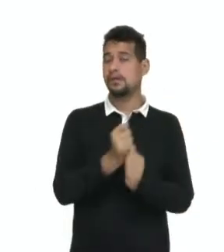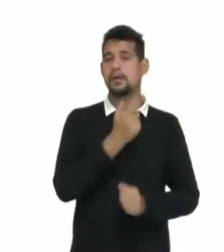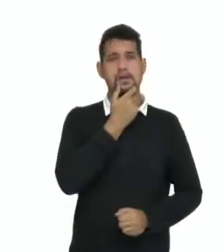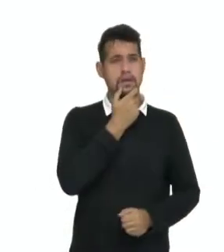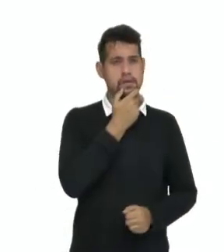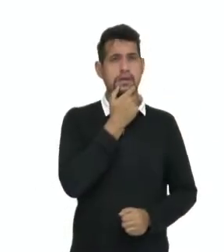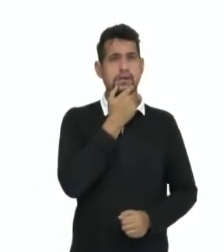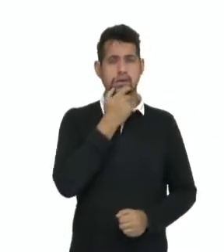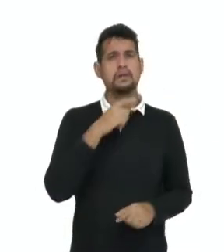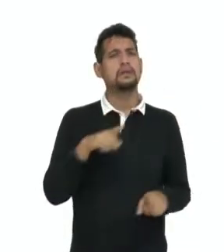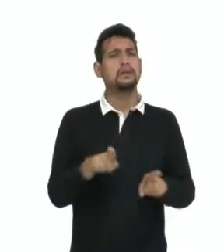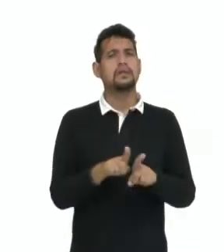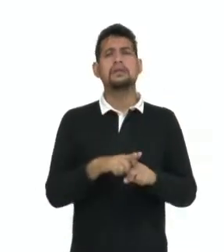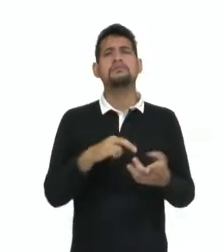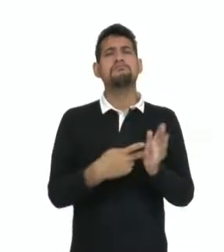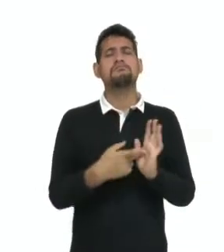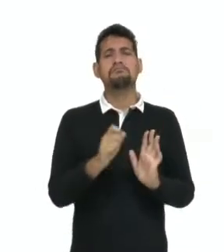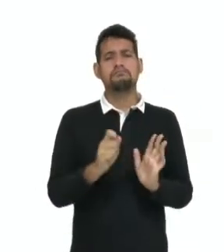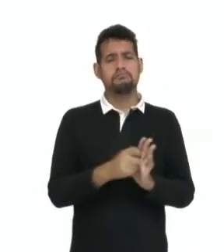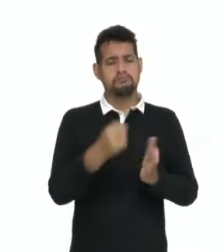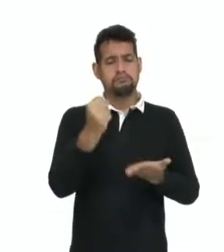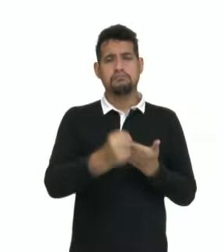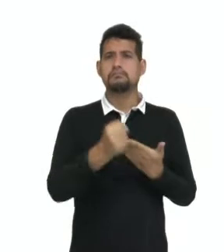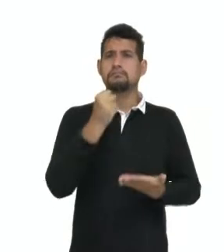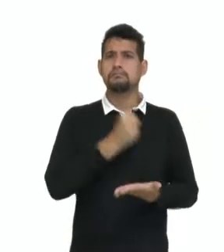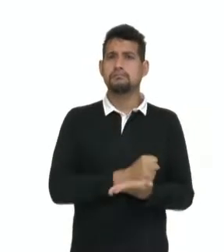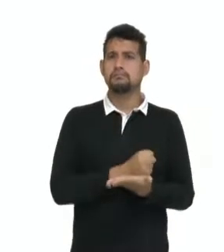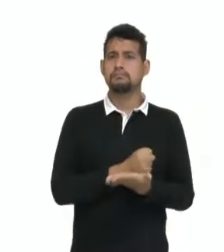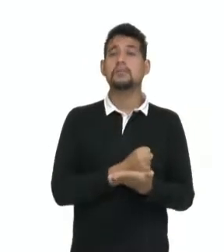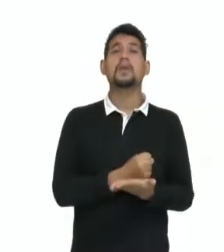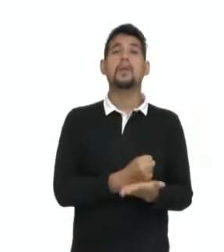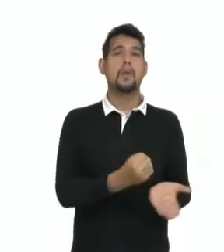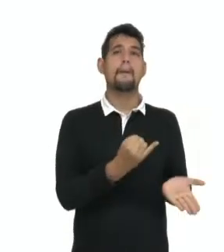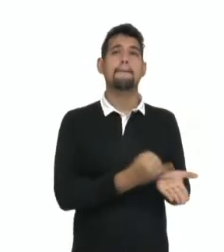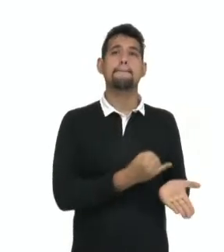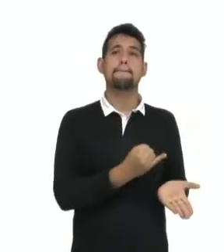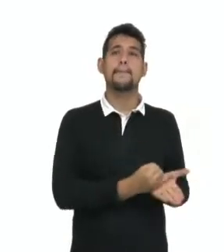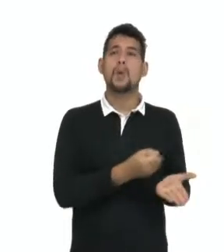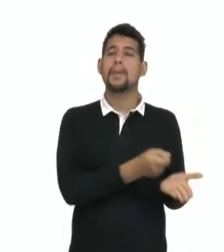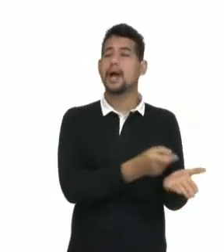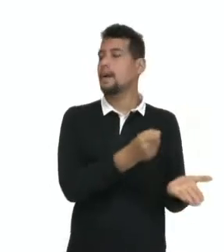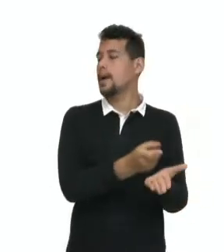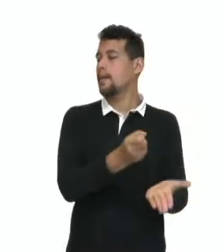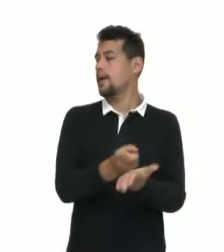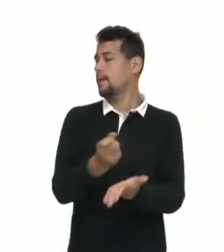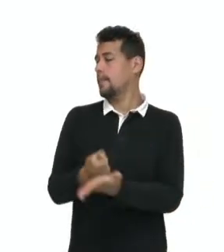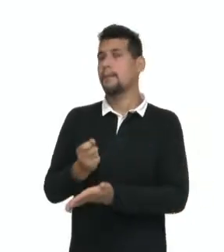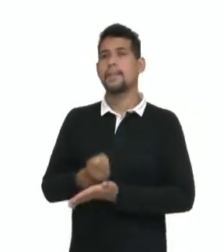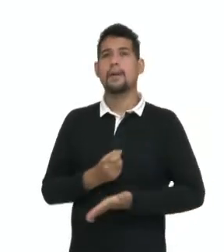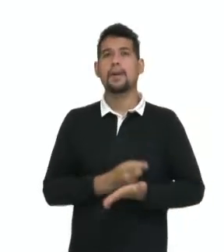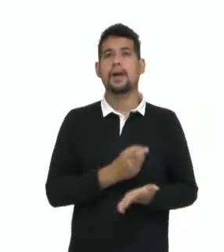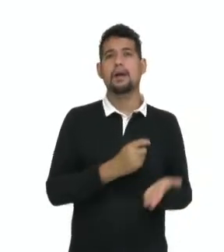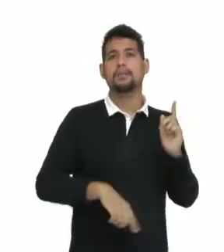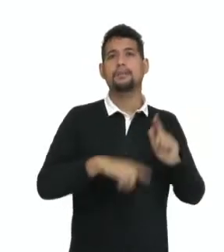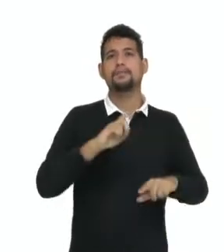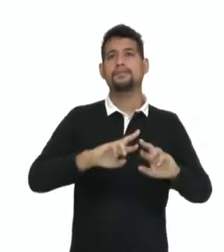Inglaterra, né? E ele estabelece nesse tratado os impostos a serem pagos, né, por produtos importados.